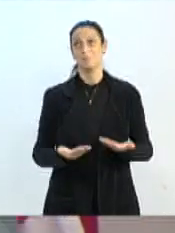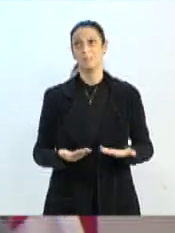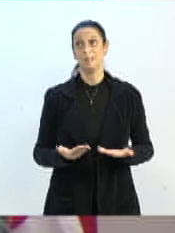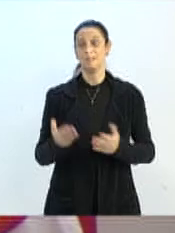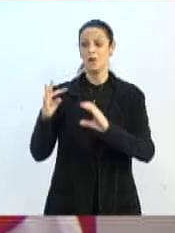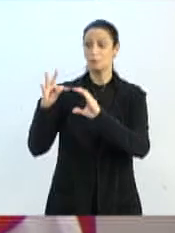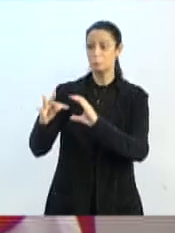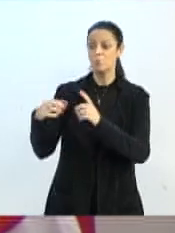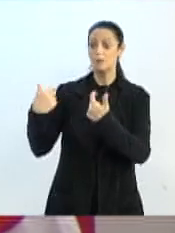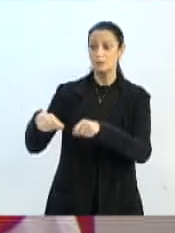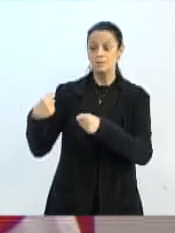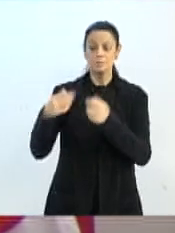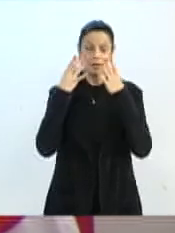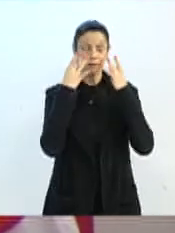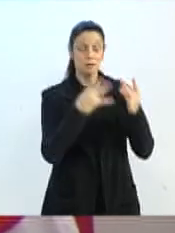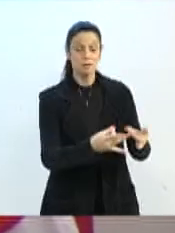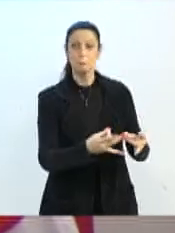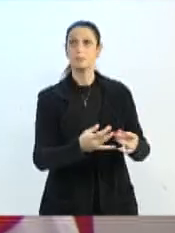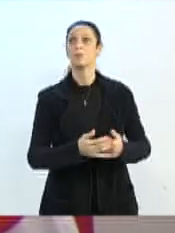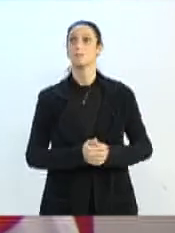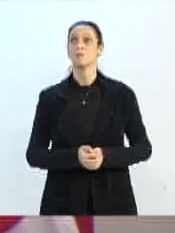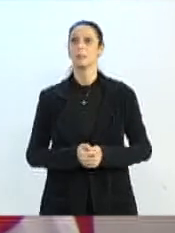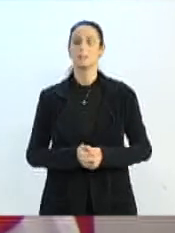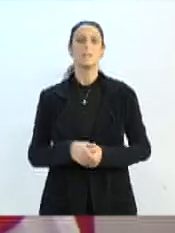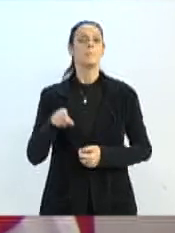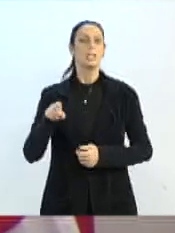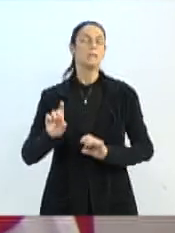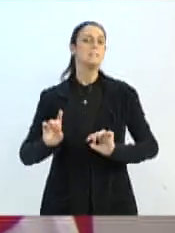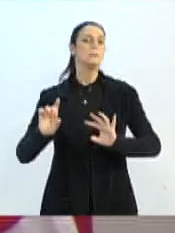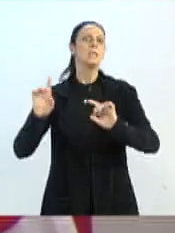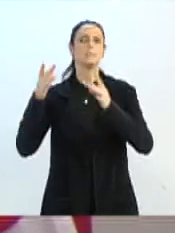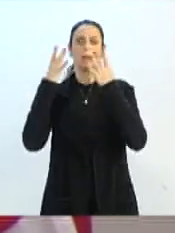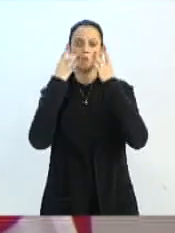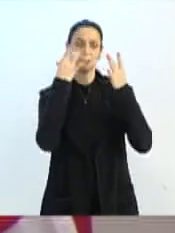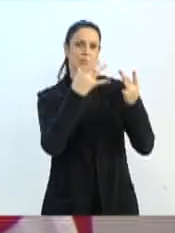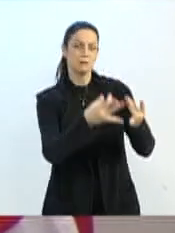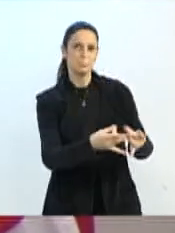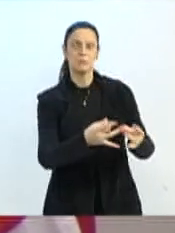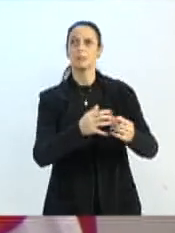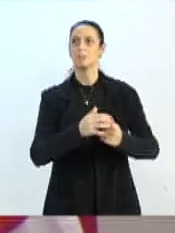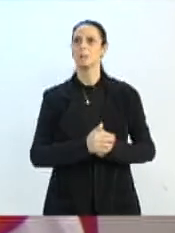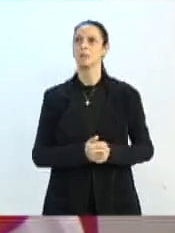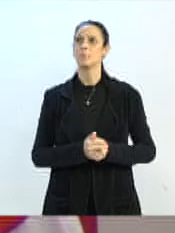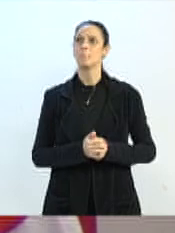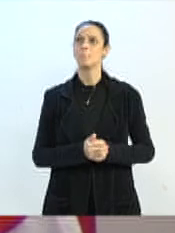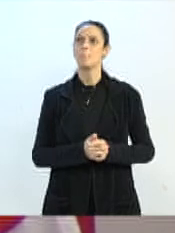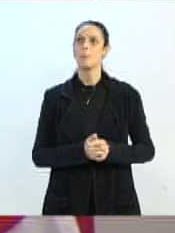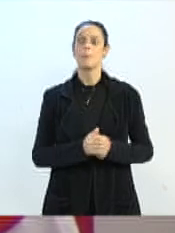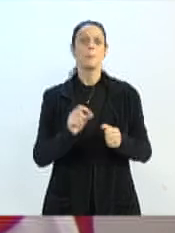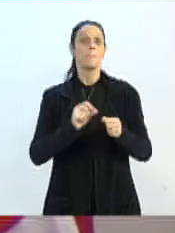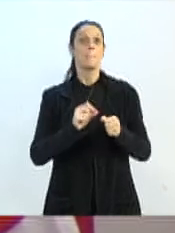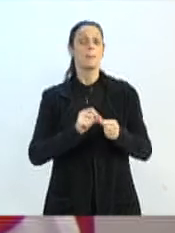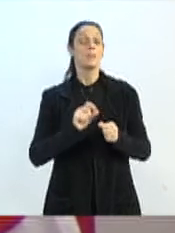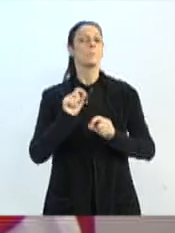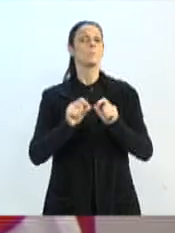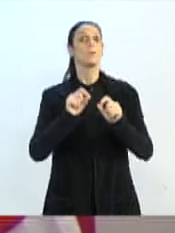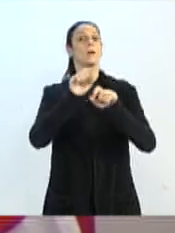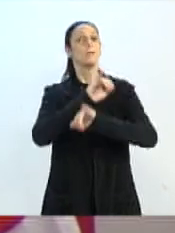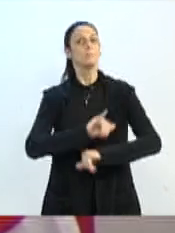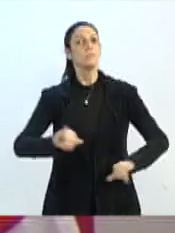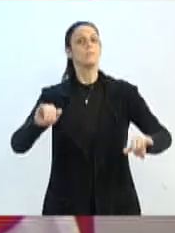atenção, não que eles não sejam atendidos, mas para dar uma atenção especial, para que sejam feitas ações de divulgação,